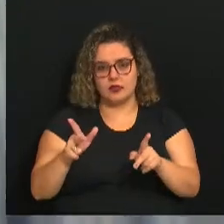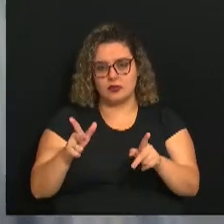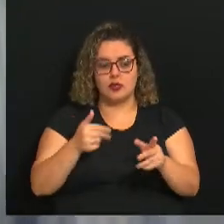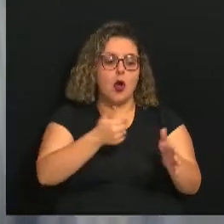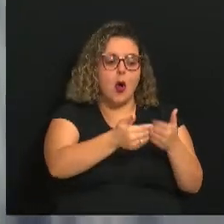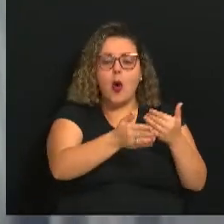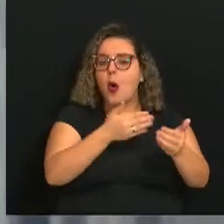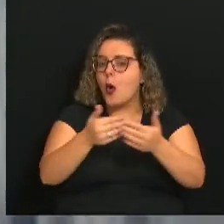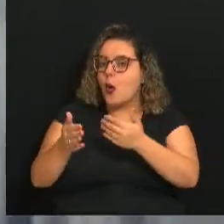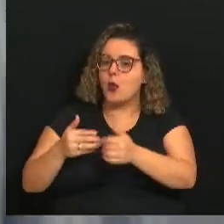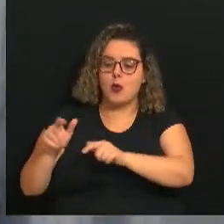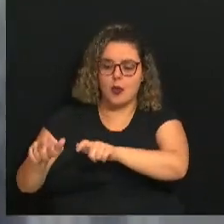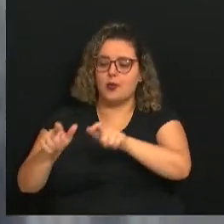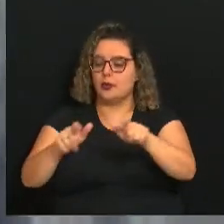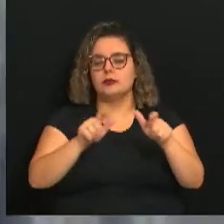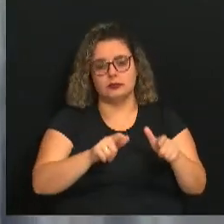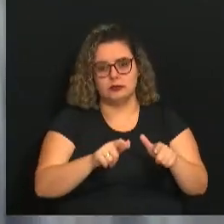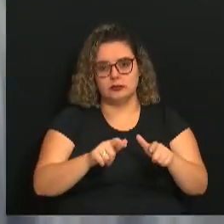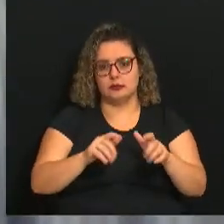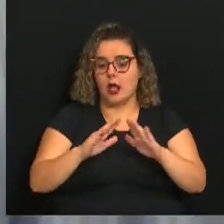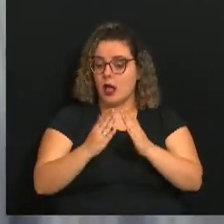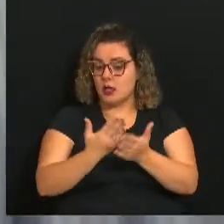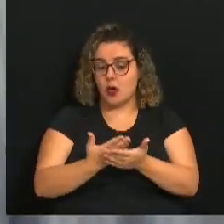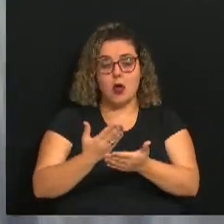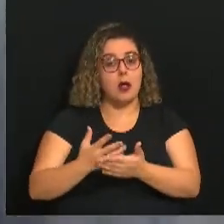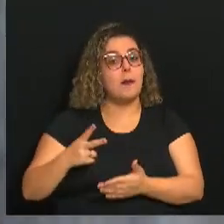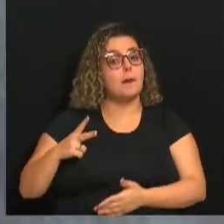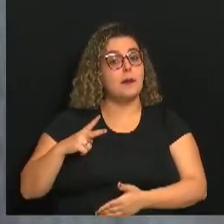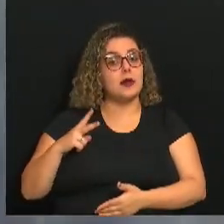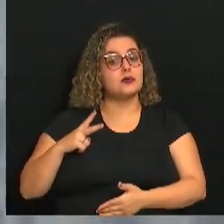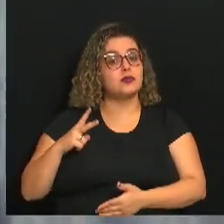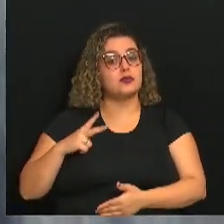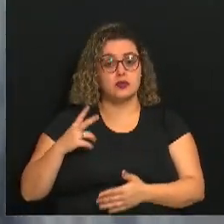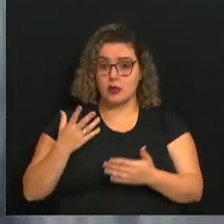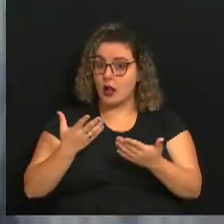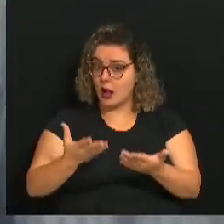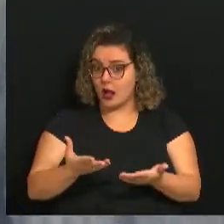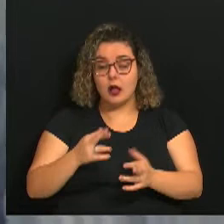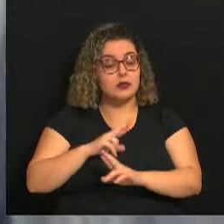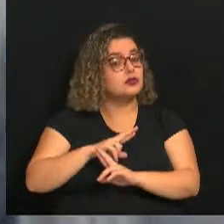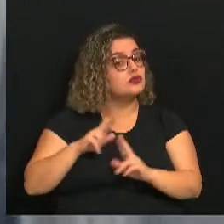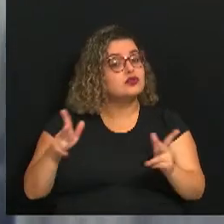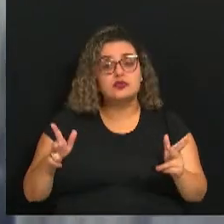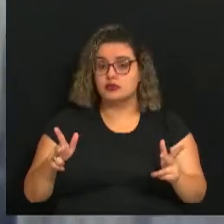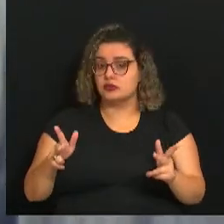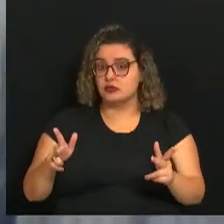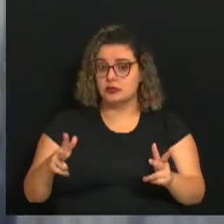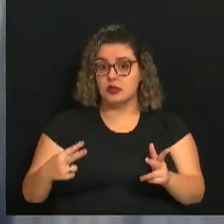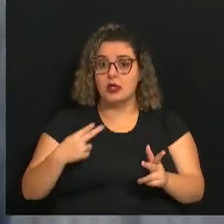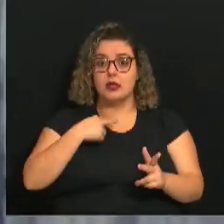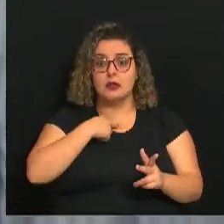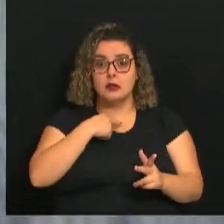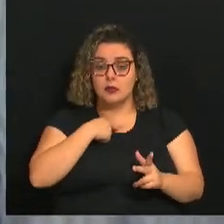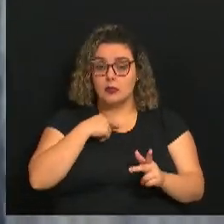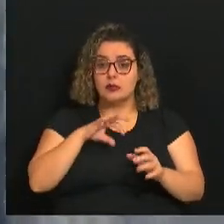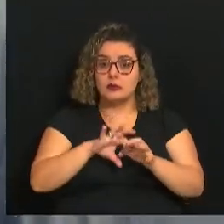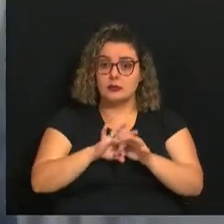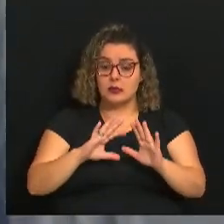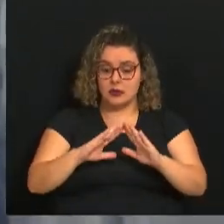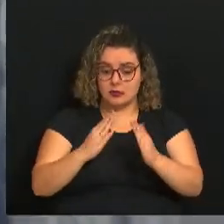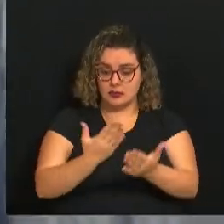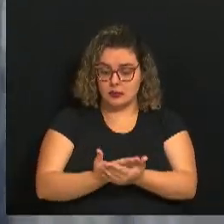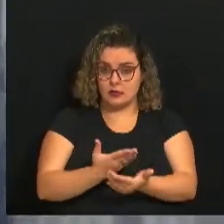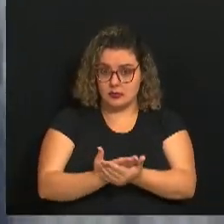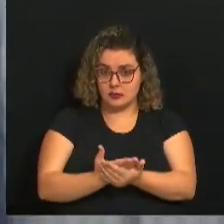suas particularidades. A gente não pode permitir, por exemplo, que no ambiente escolar você tenha